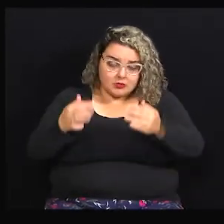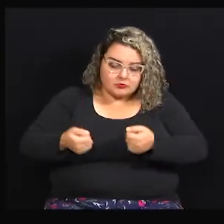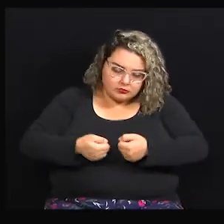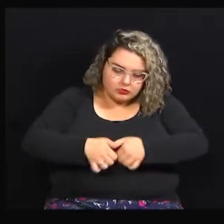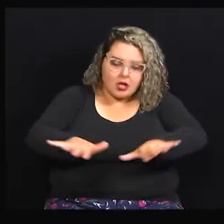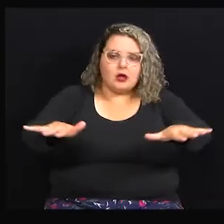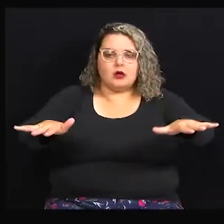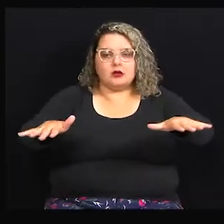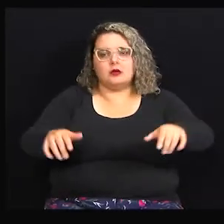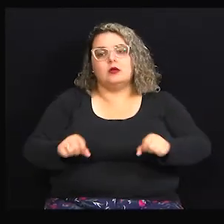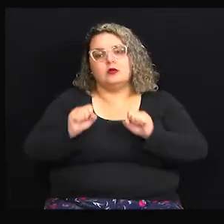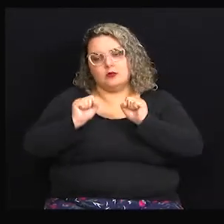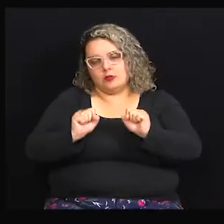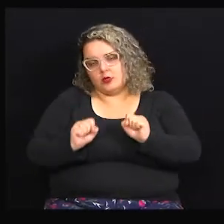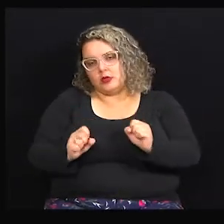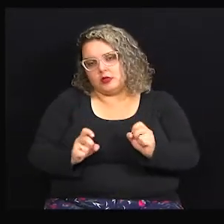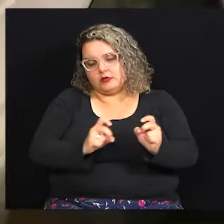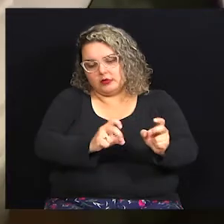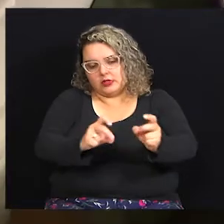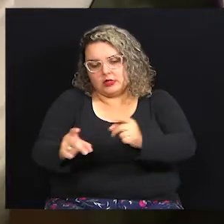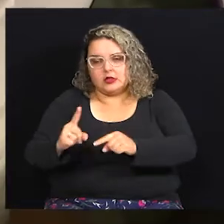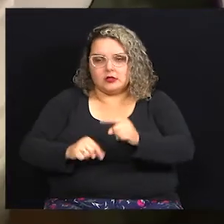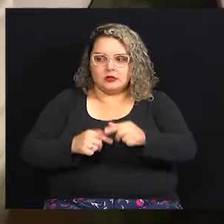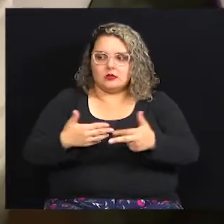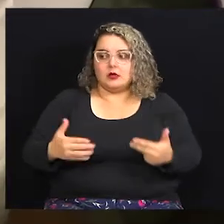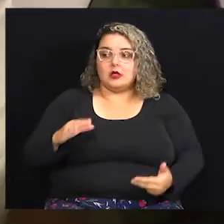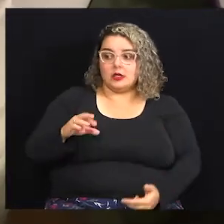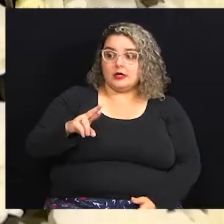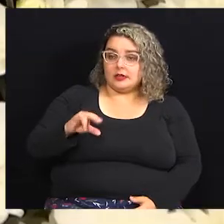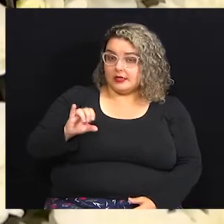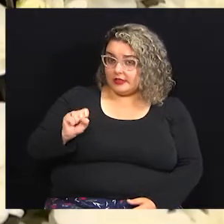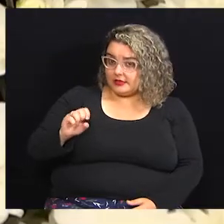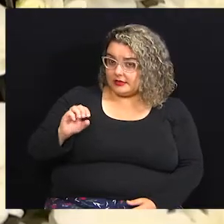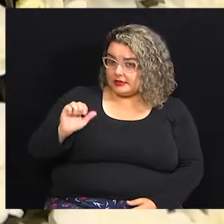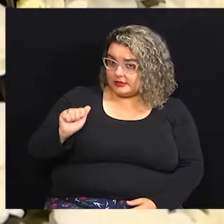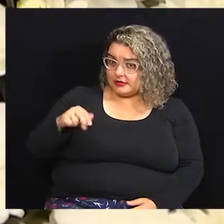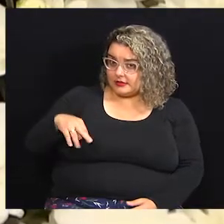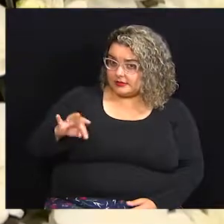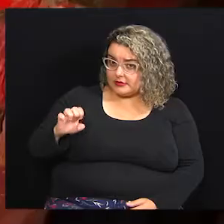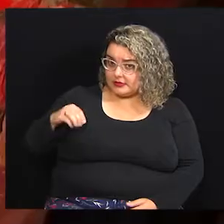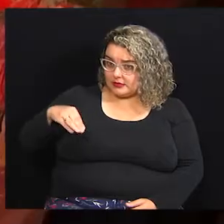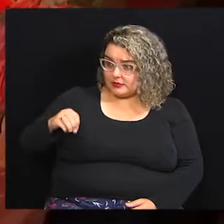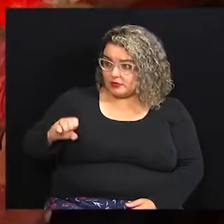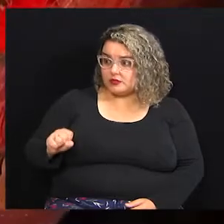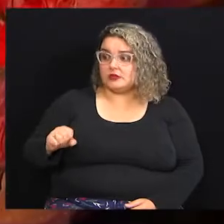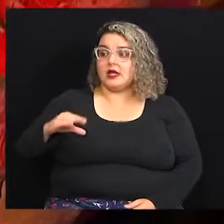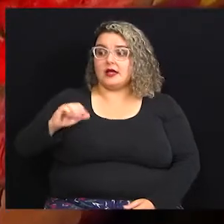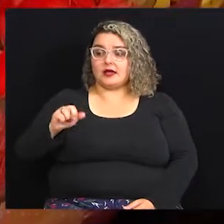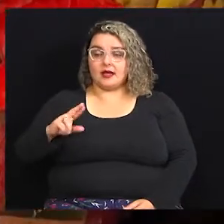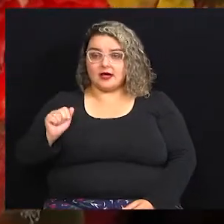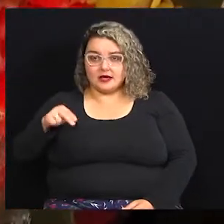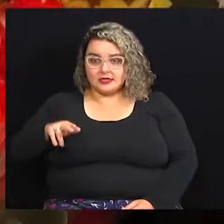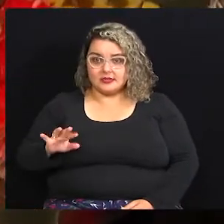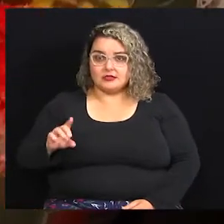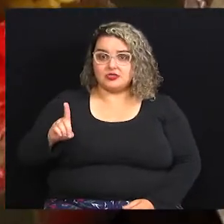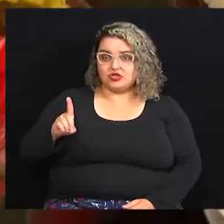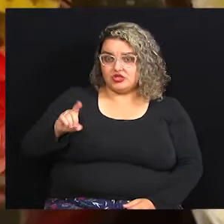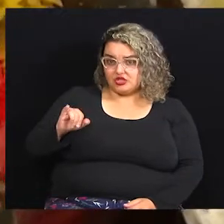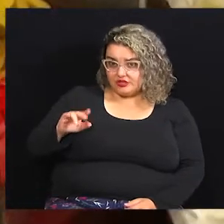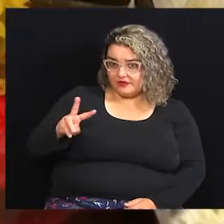trabalhar e desovar seus produtos Crisântemos mini Margaridas calandivas ou